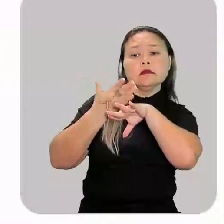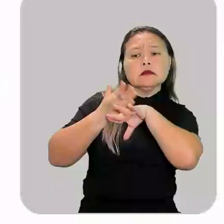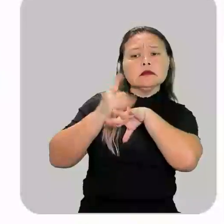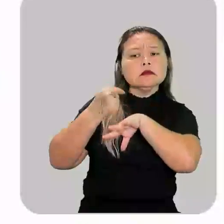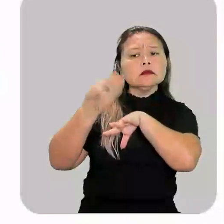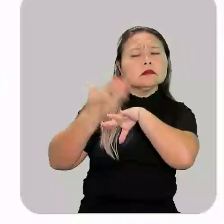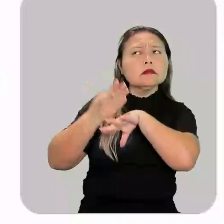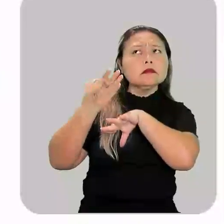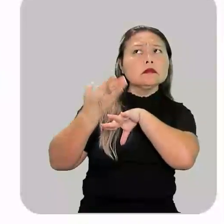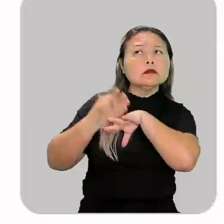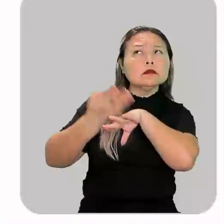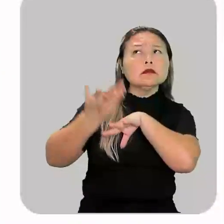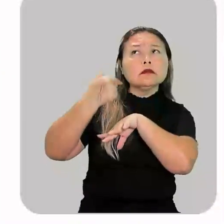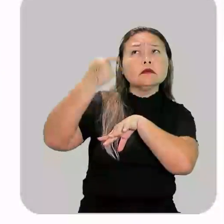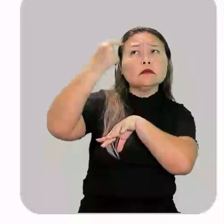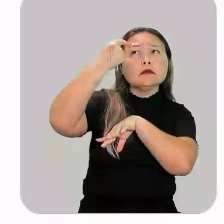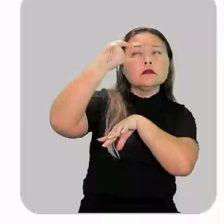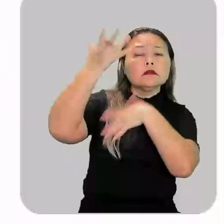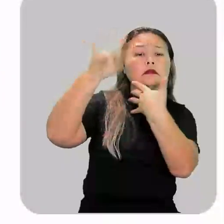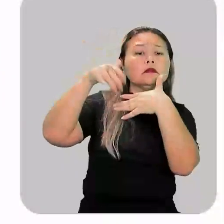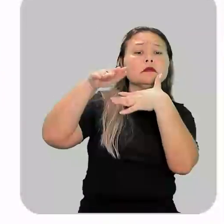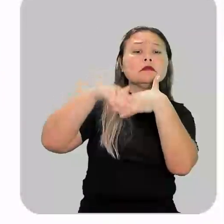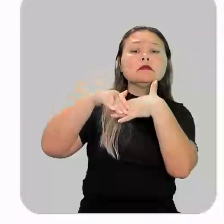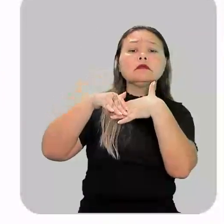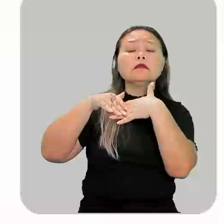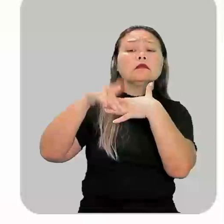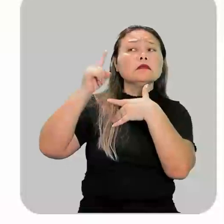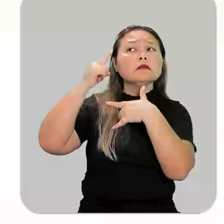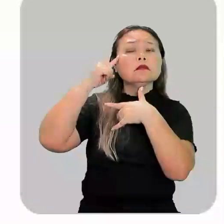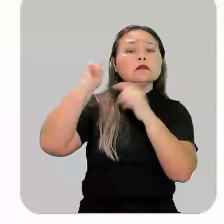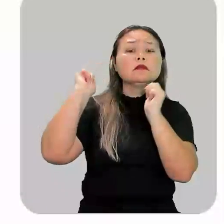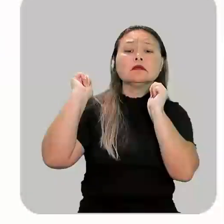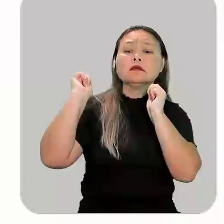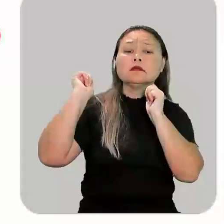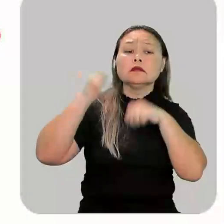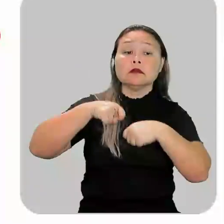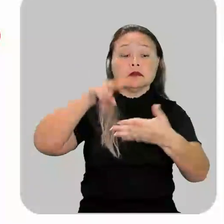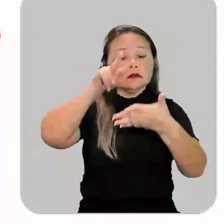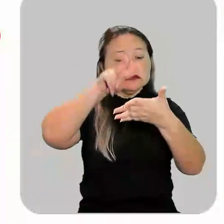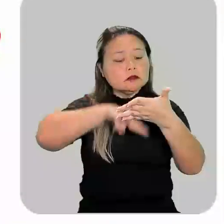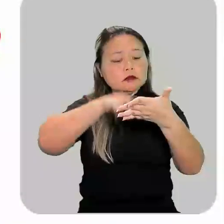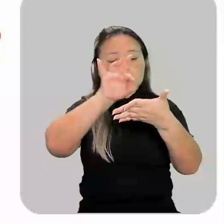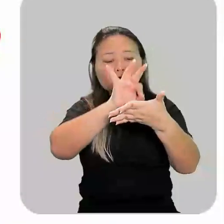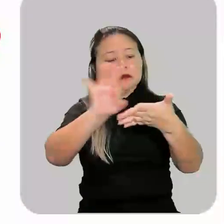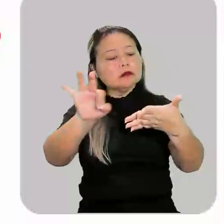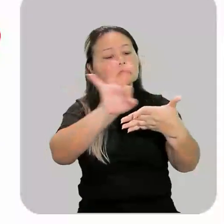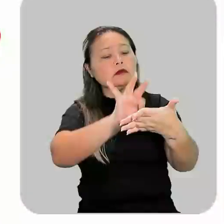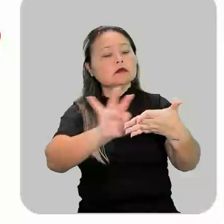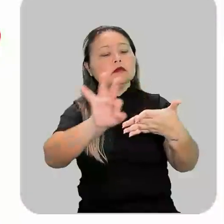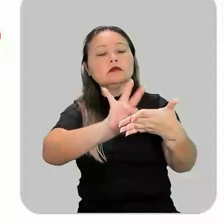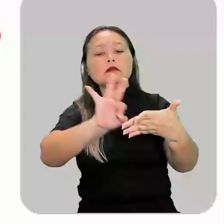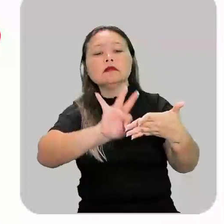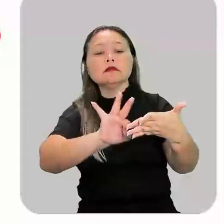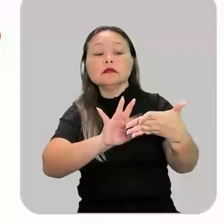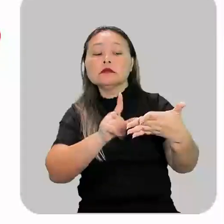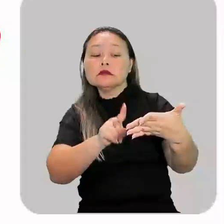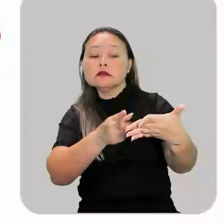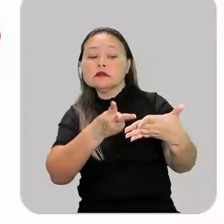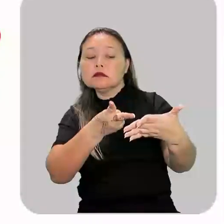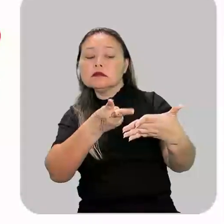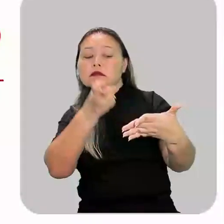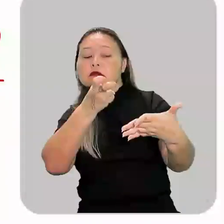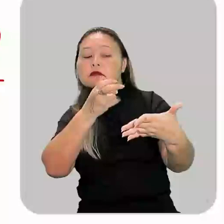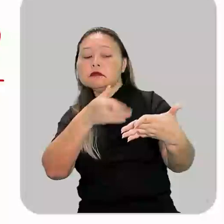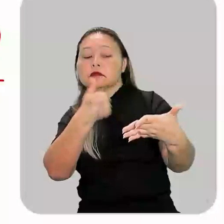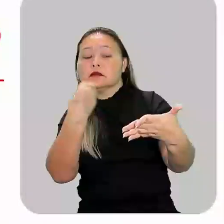certo pensamento matemático, que se refere à capacidade de ler o enunciado e identificar